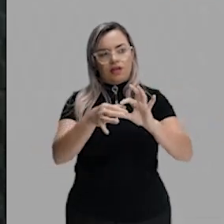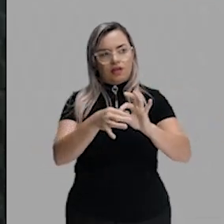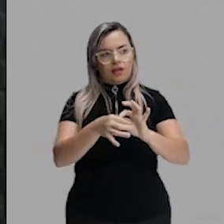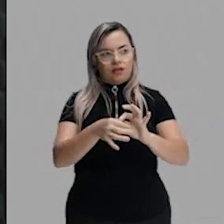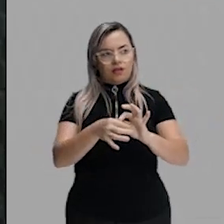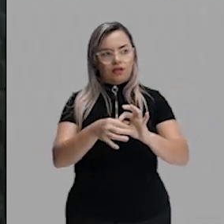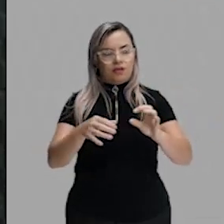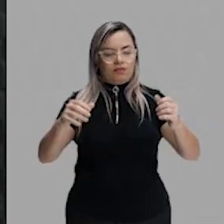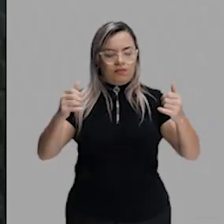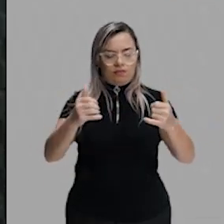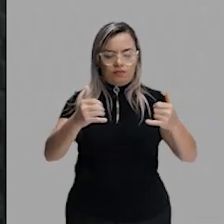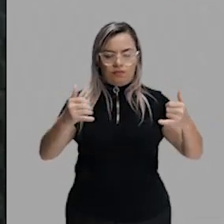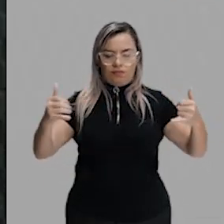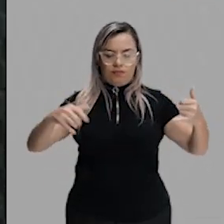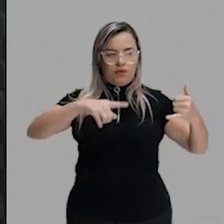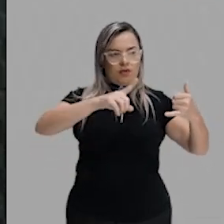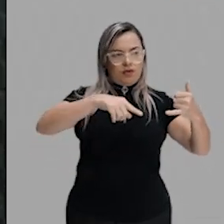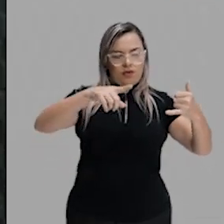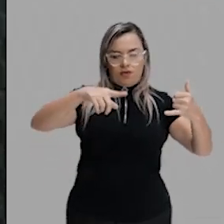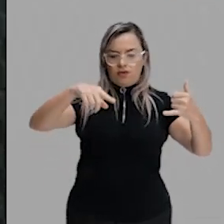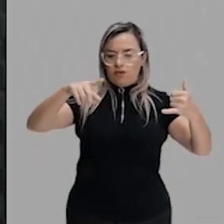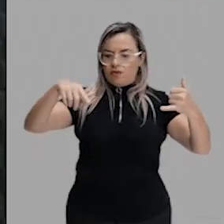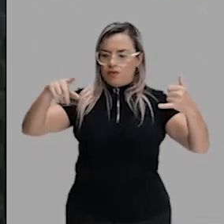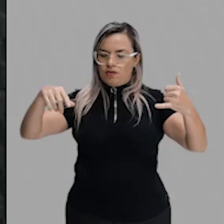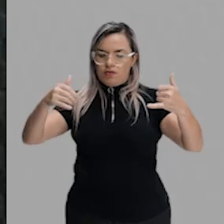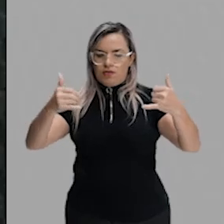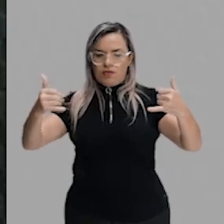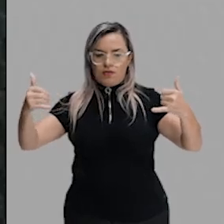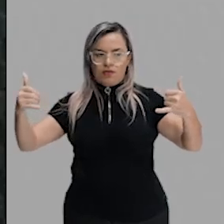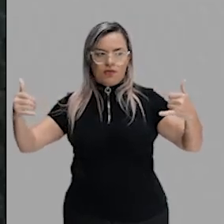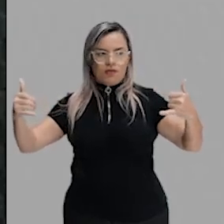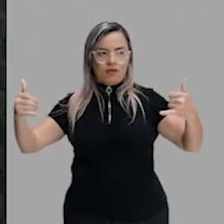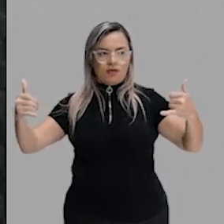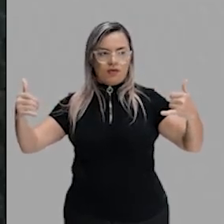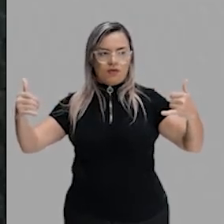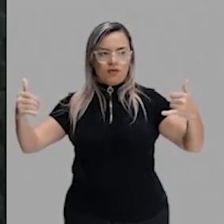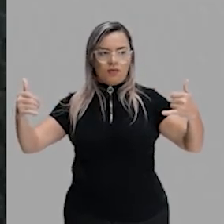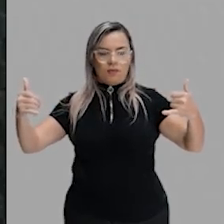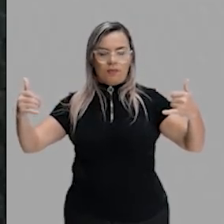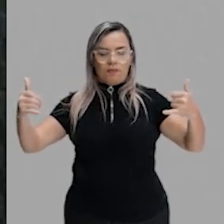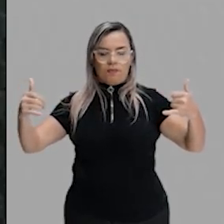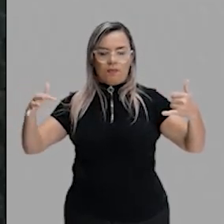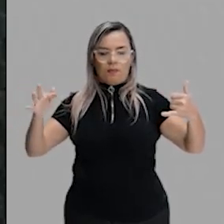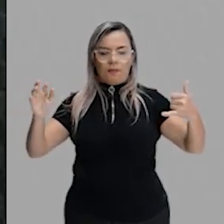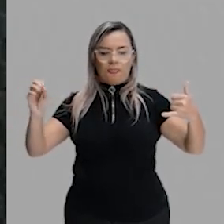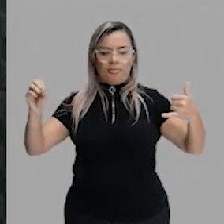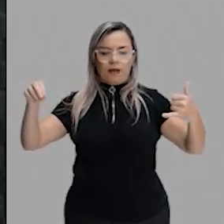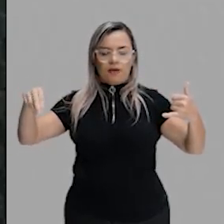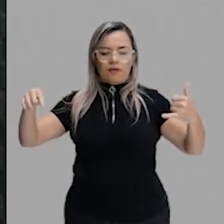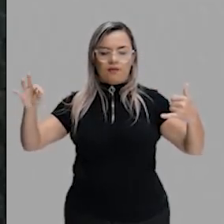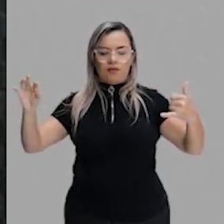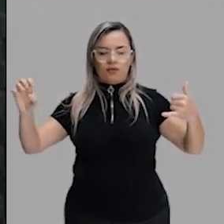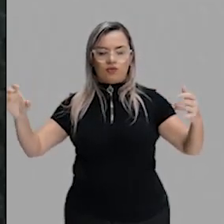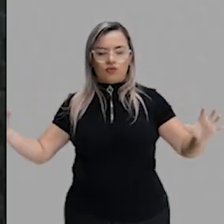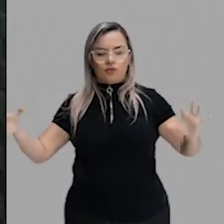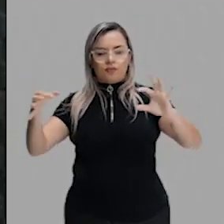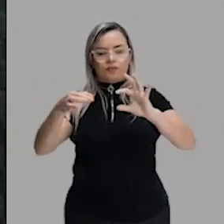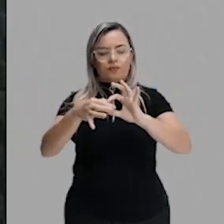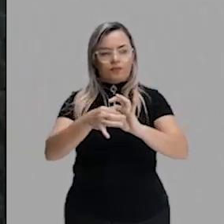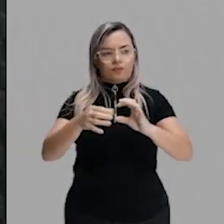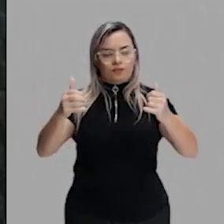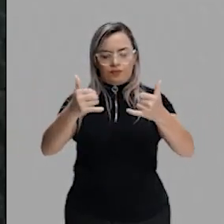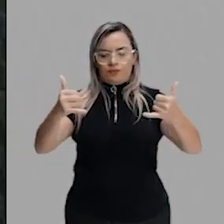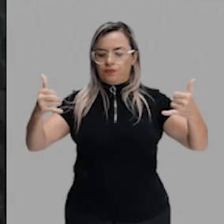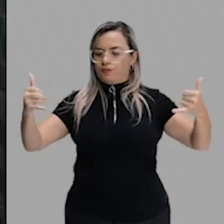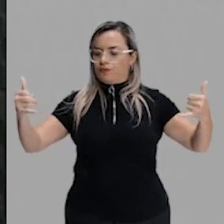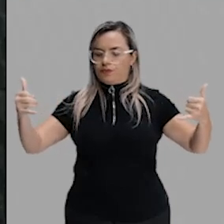ter que ser ligado aqui a uma fonte, ó, vai ter que ser ligado a uma fonte. Então, é essa a fonte. E